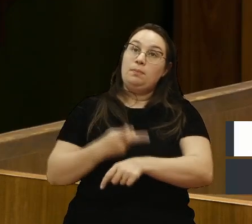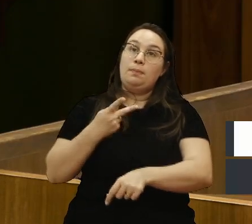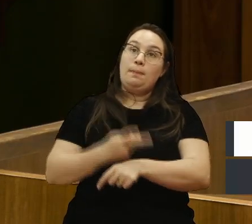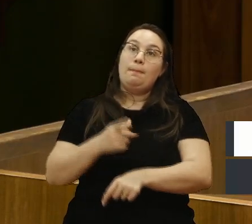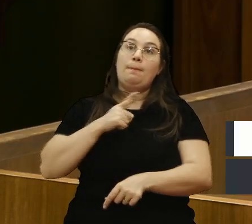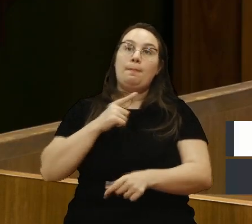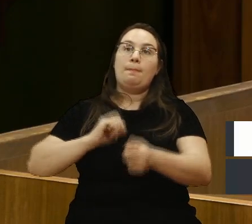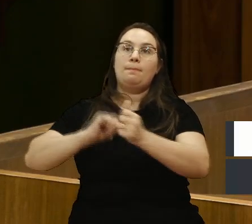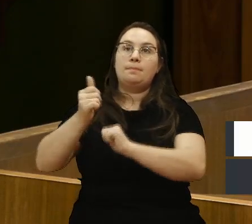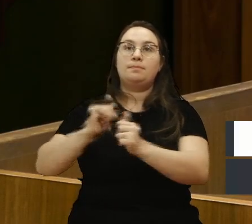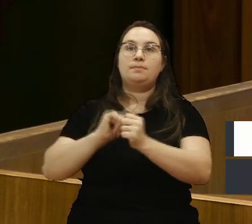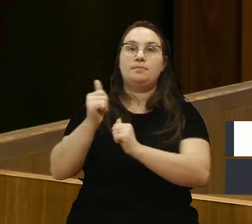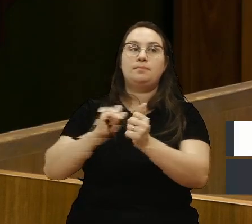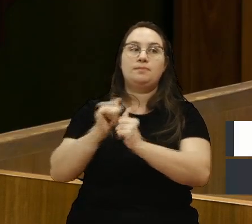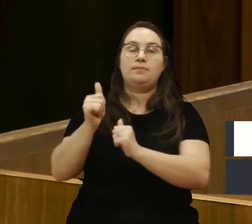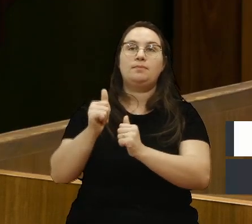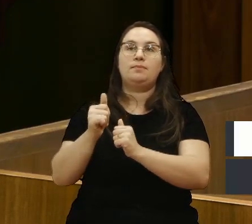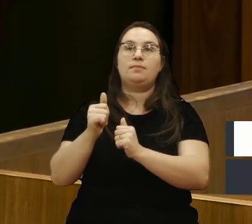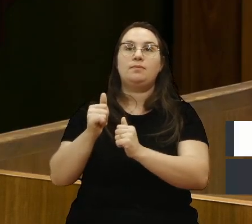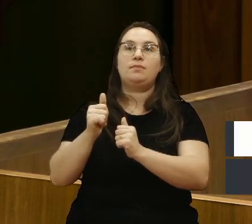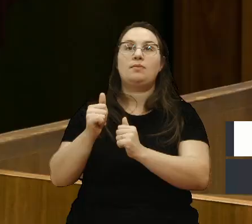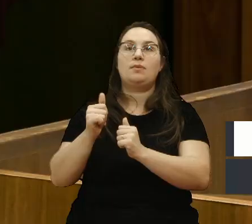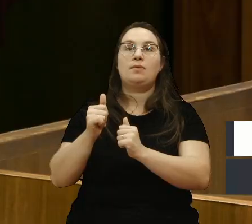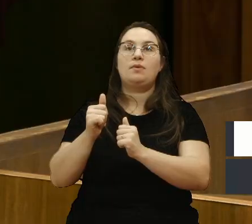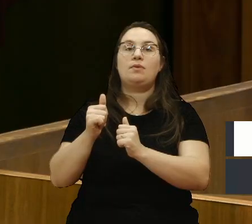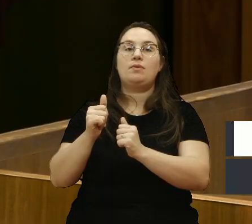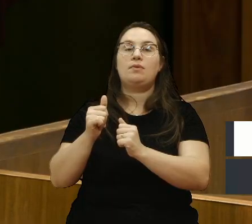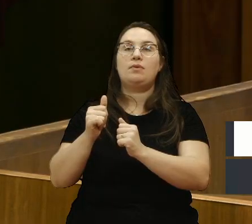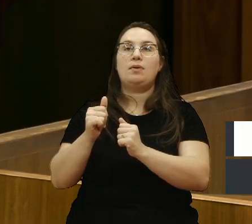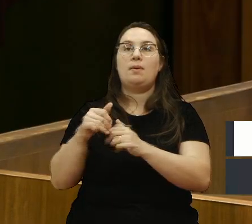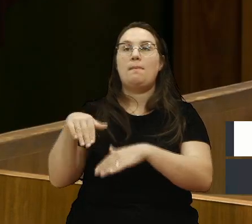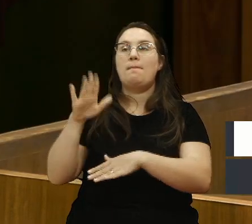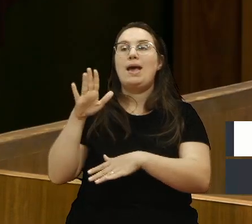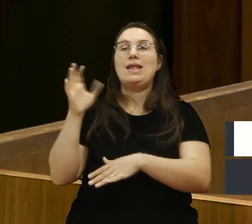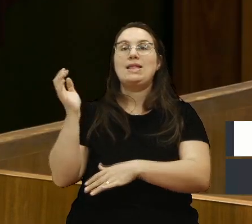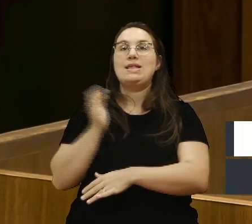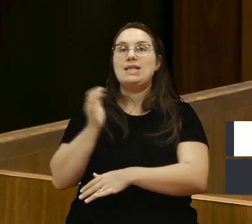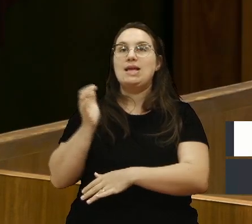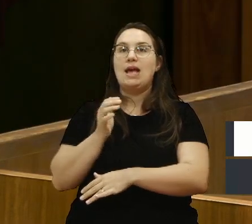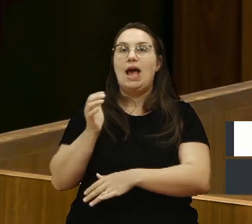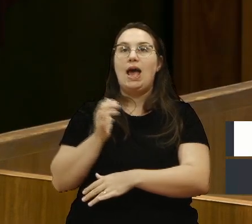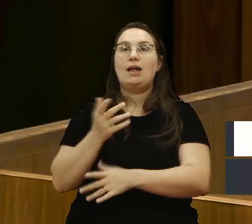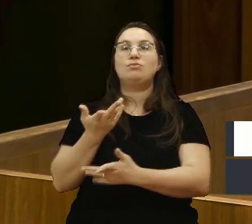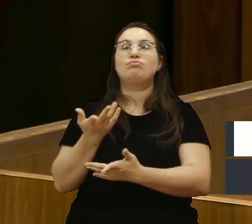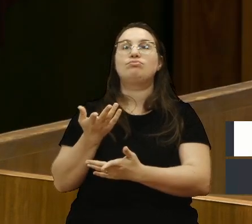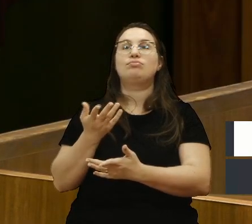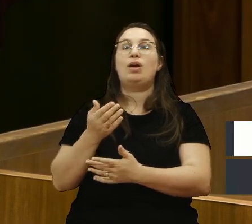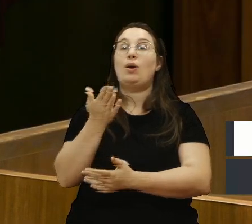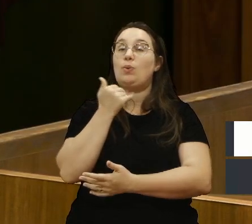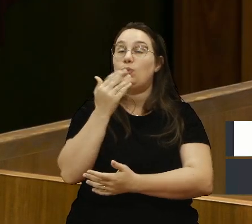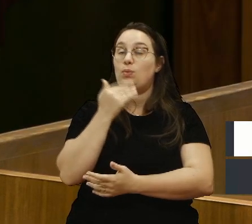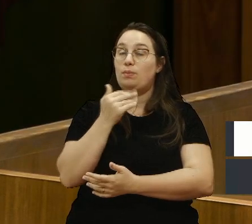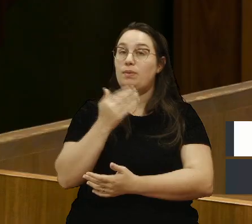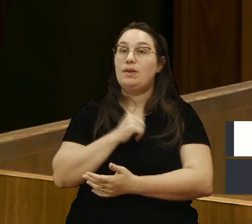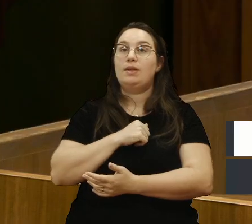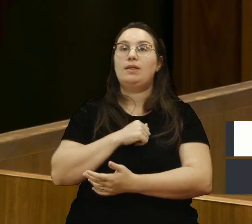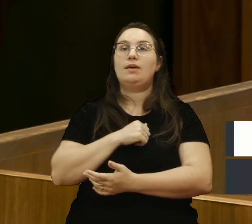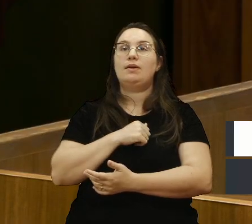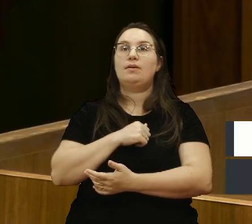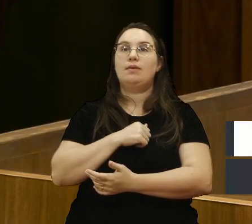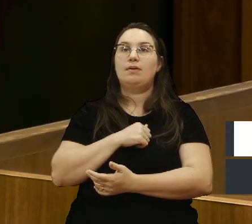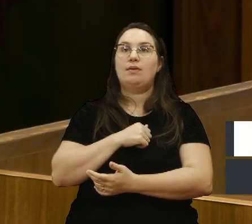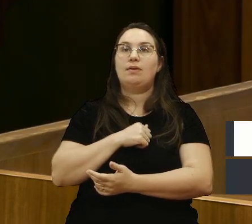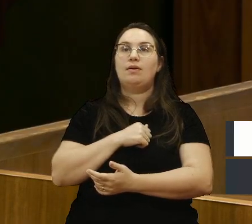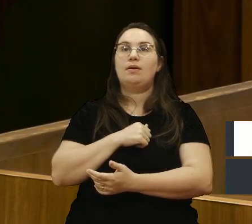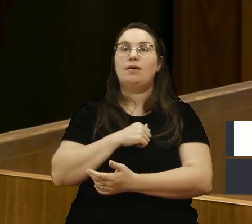mais qualidade. Os nossos serviços vão ser mais caros. A nossa comida vai ser mais cara.